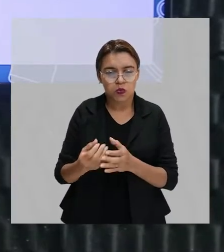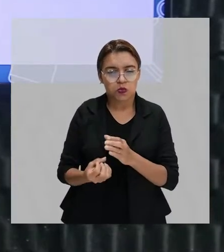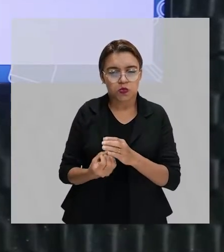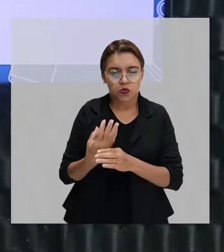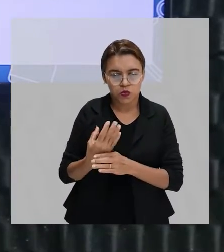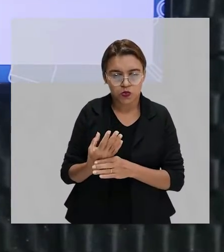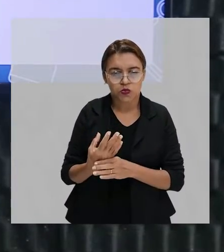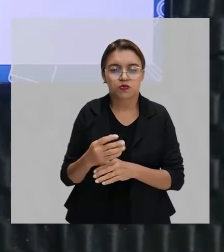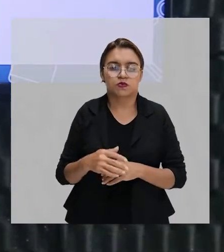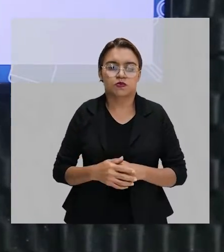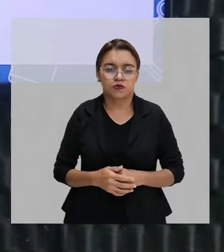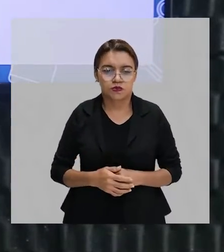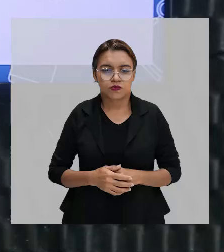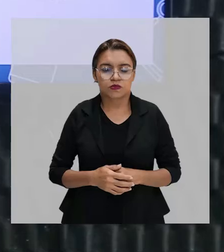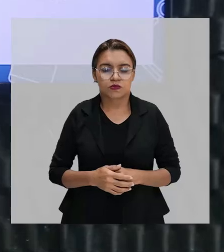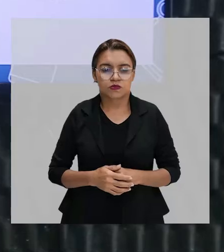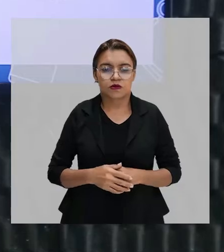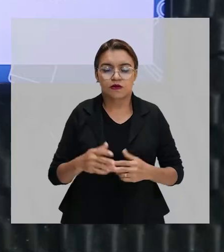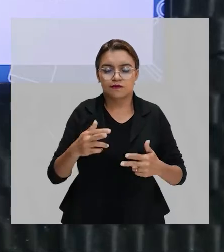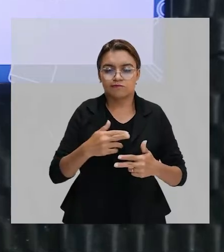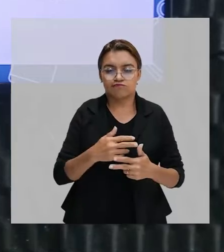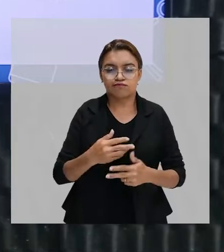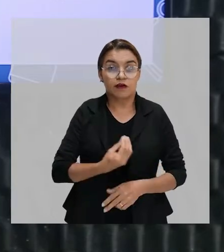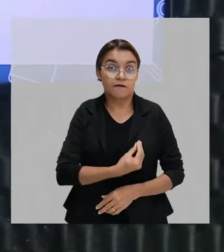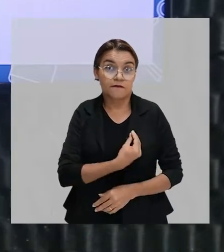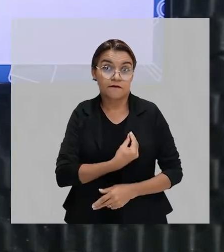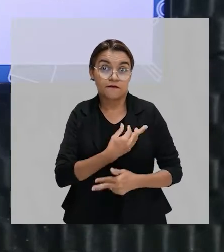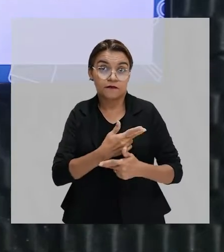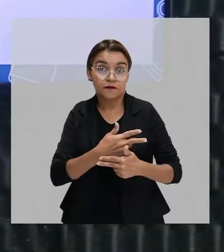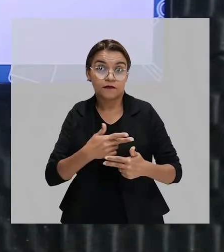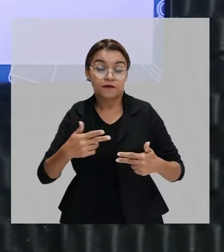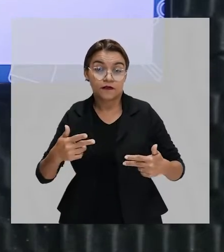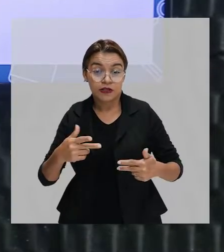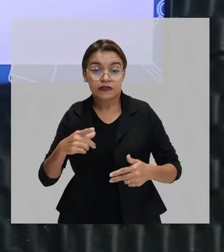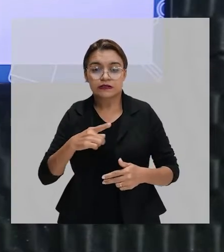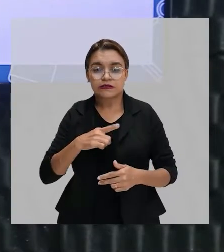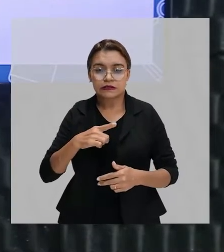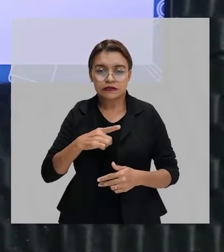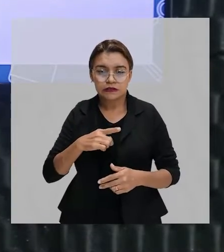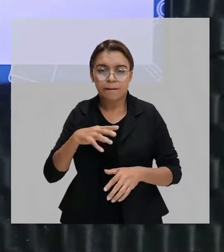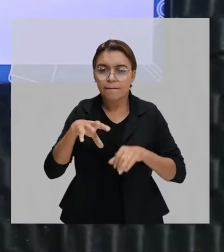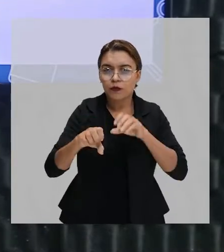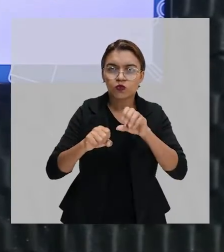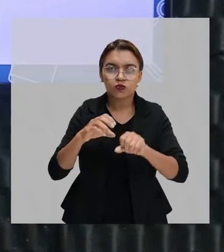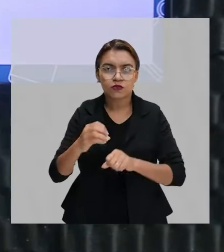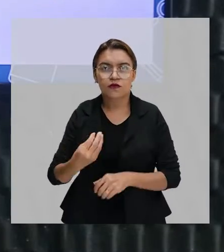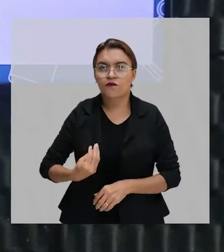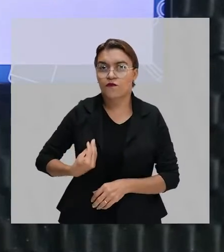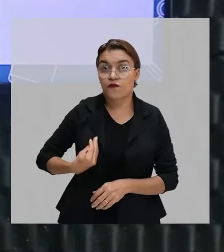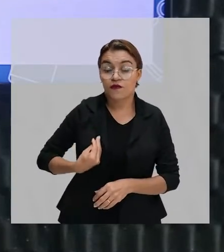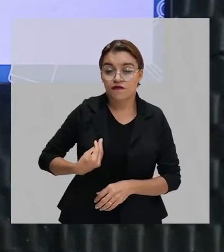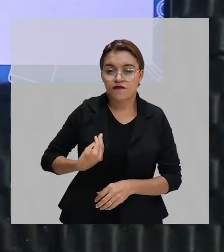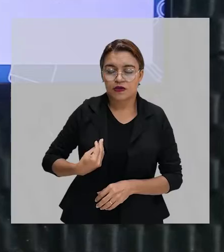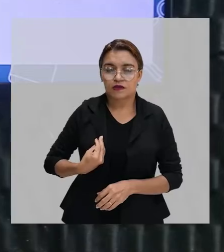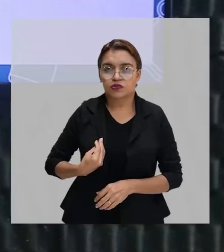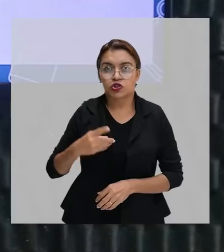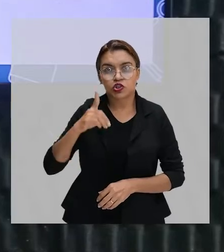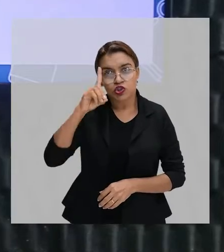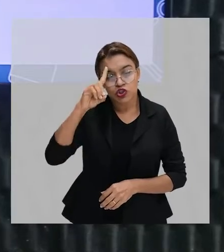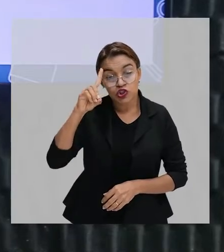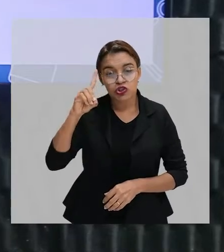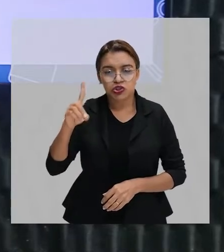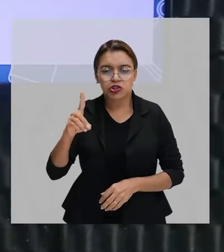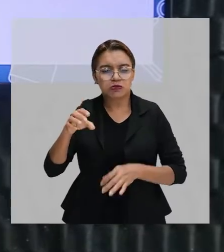nas buscas dos seres por recursos para a sobrevivência não há uma data